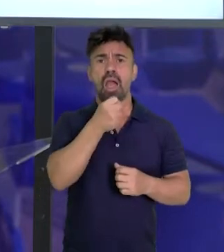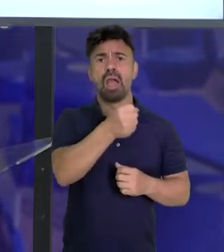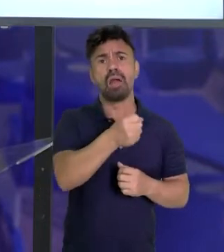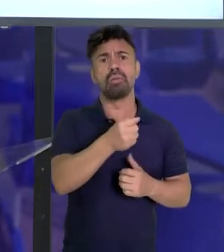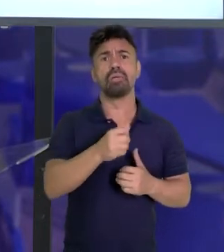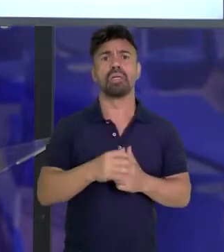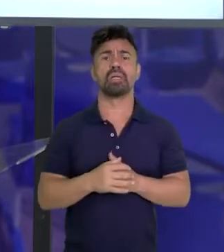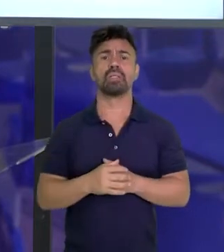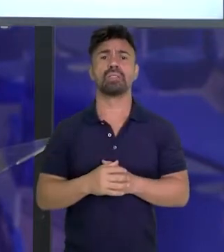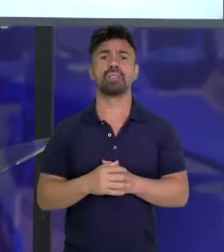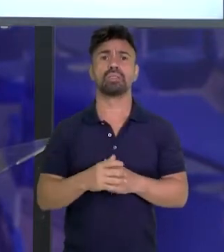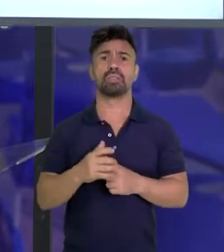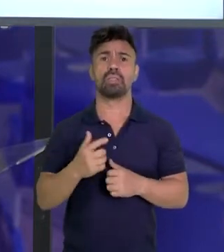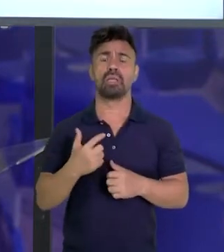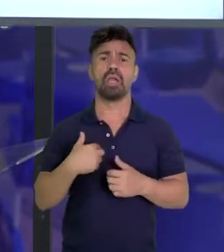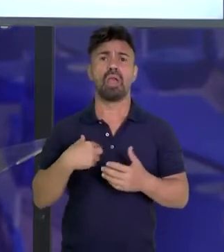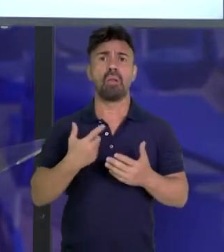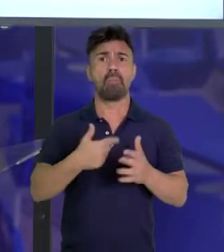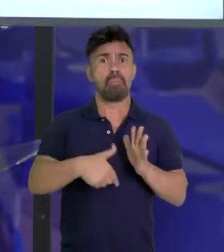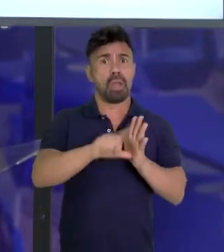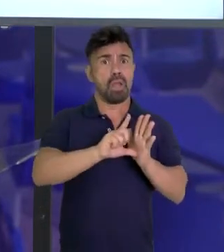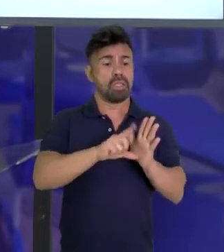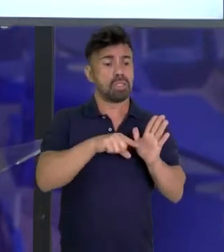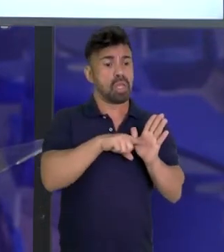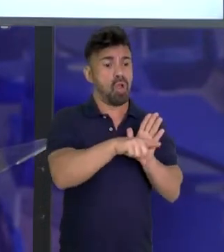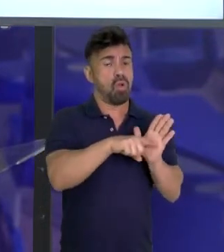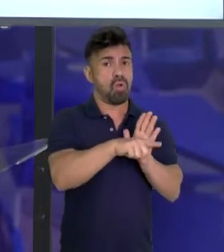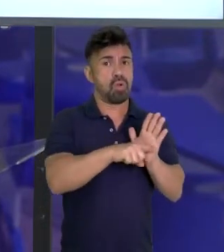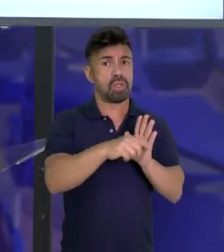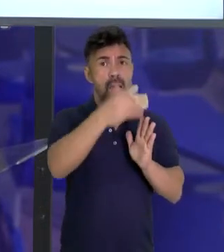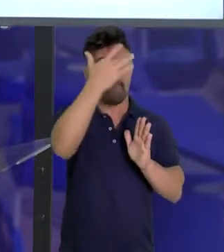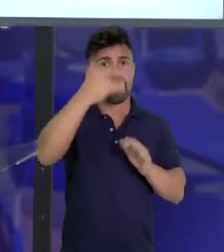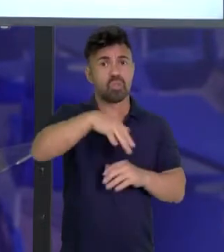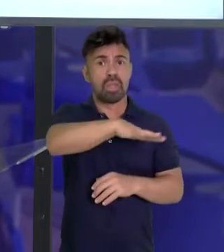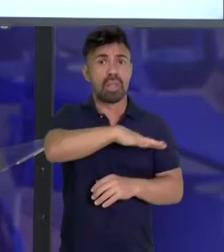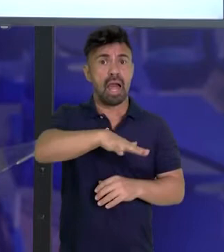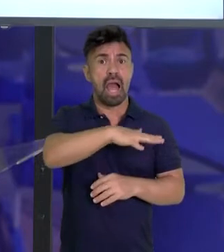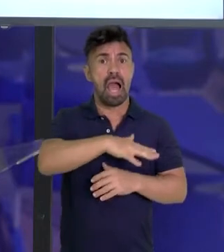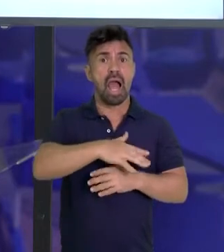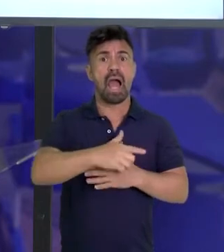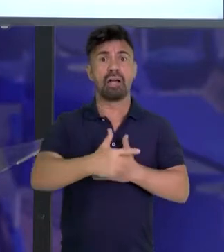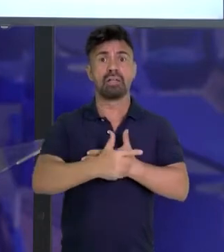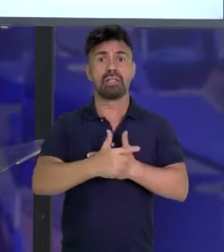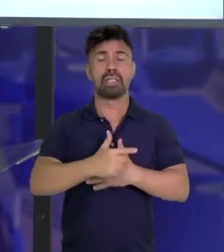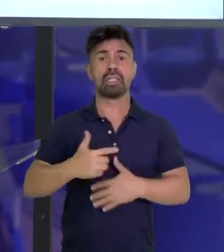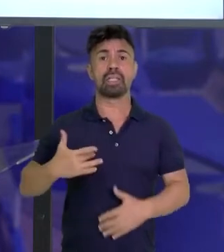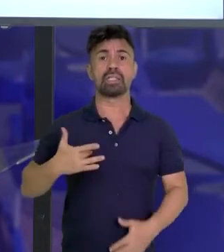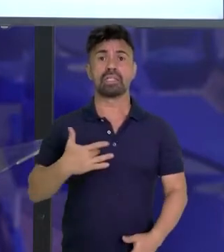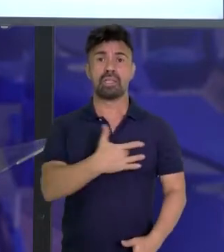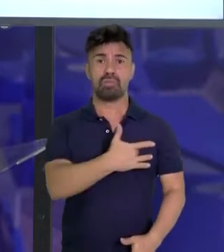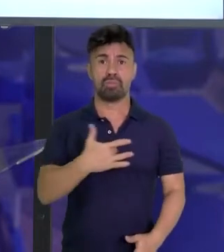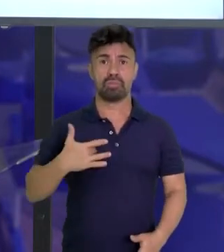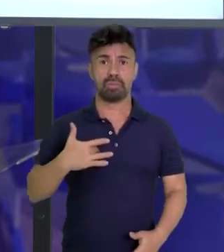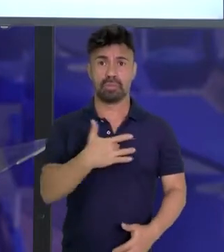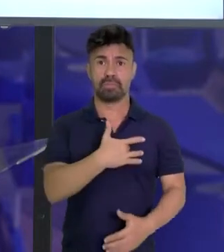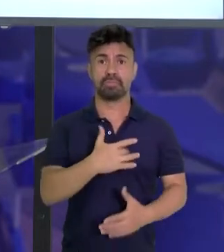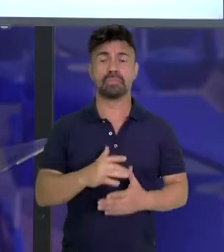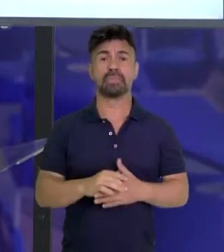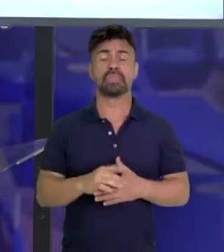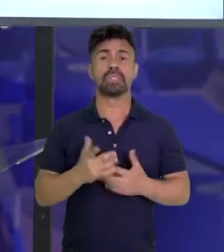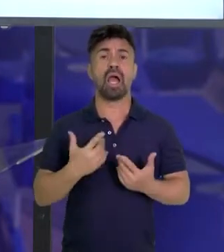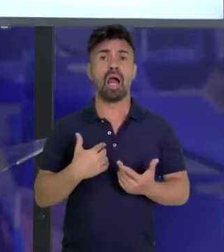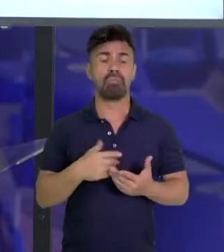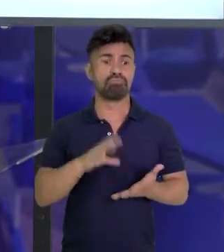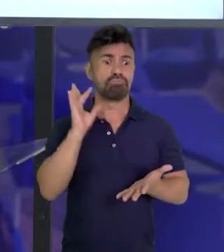por exemplo, eu consulte especialistas da área da saúde. Isso confere autoridade ao texto. Isso